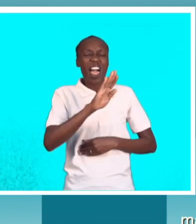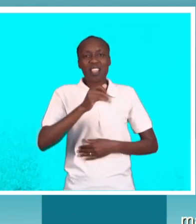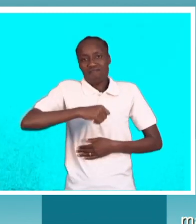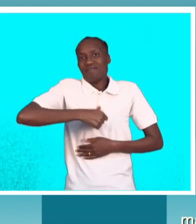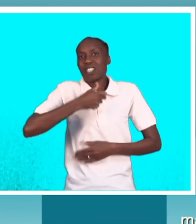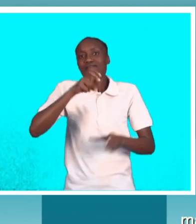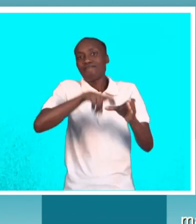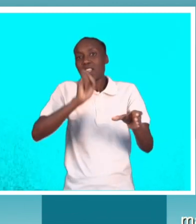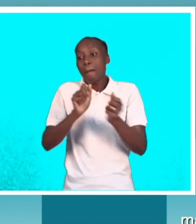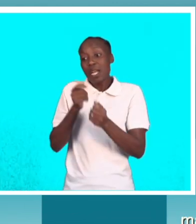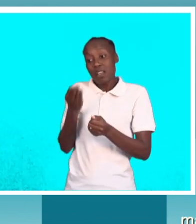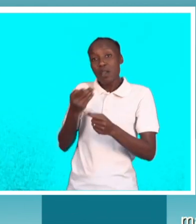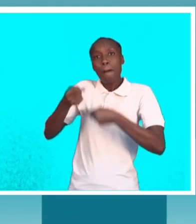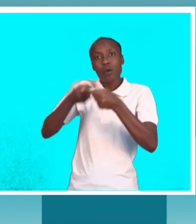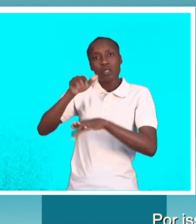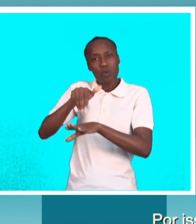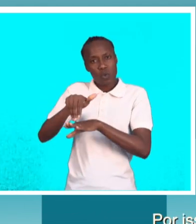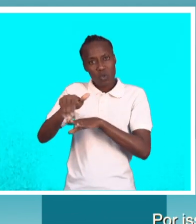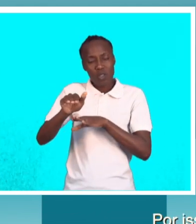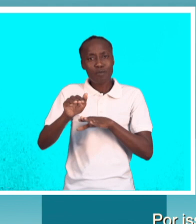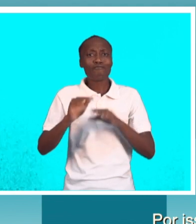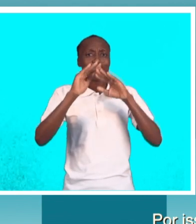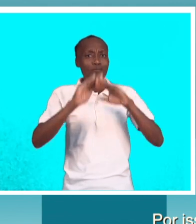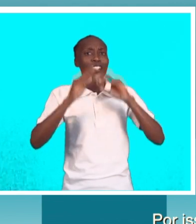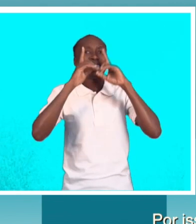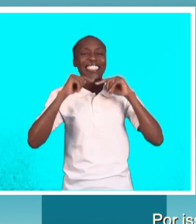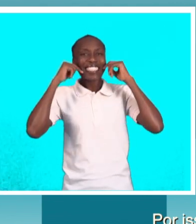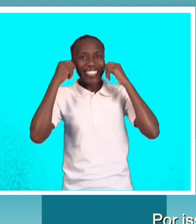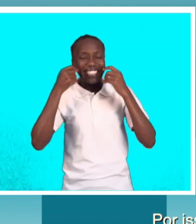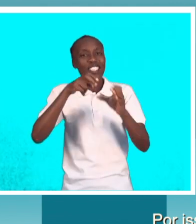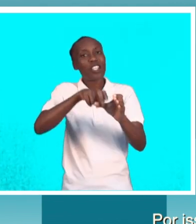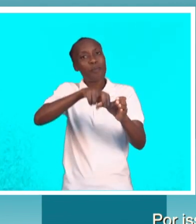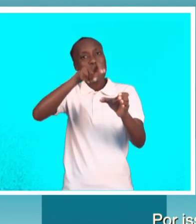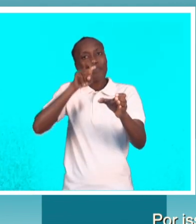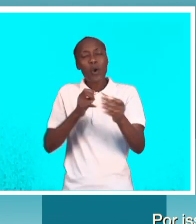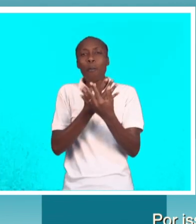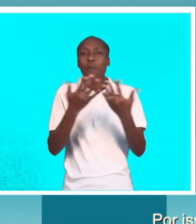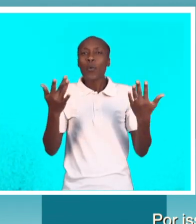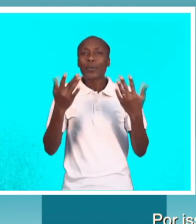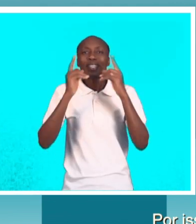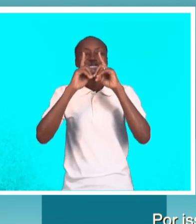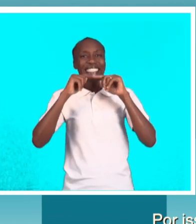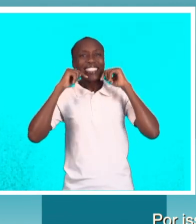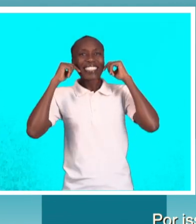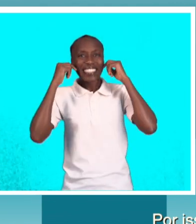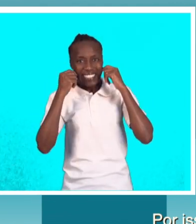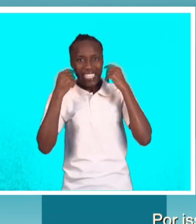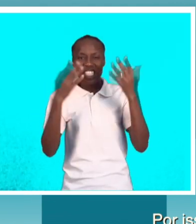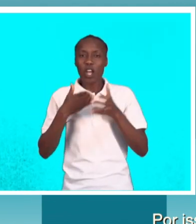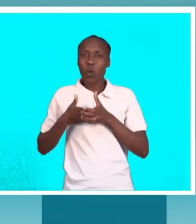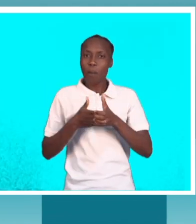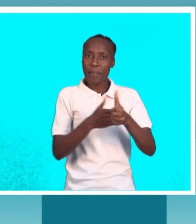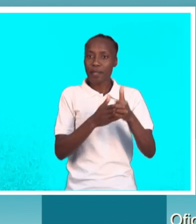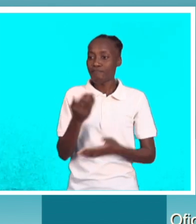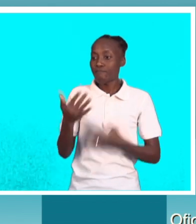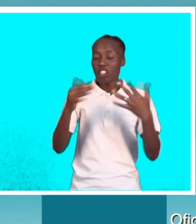o processo não morreu. Por isso estou feliz, estou a sair daqui muito satisfeito. Comissão